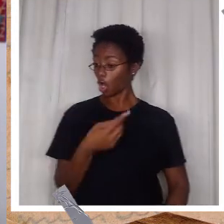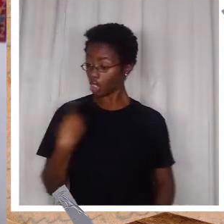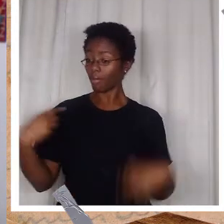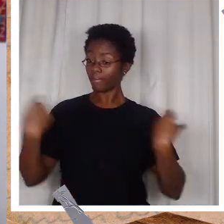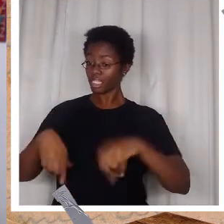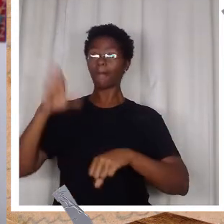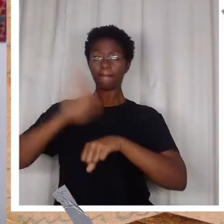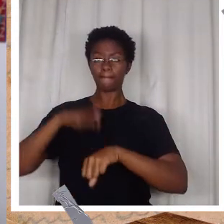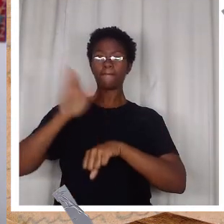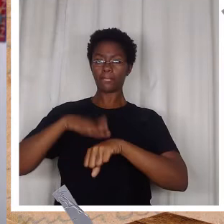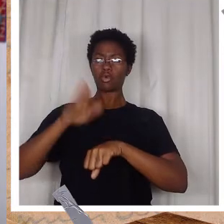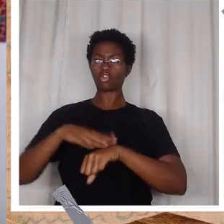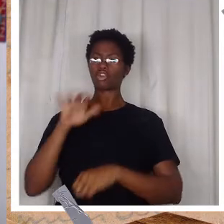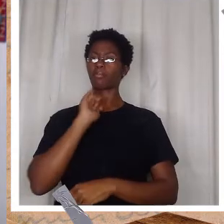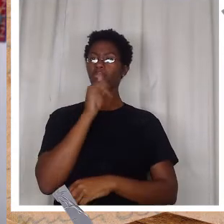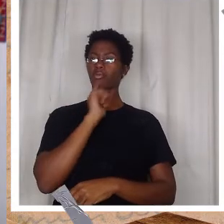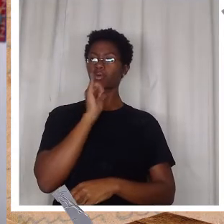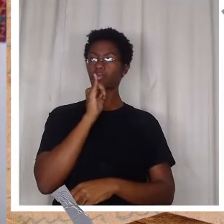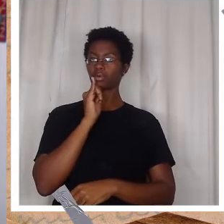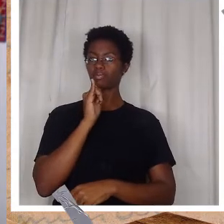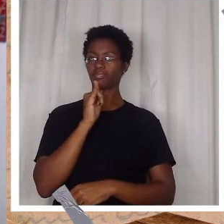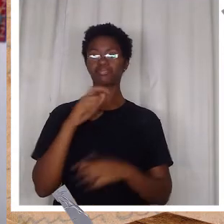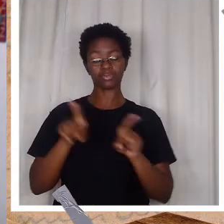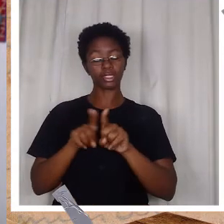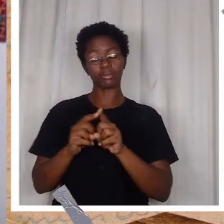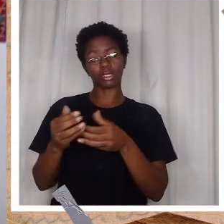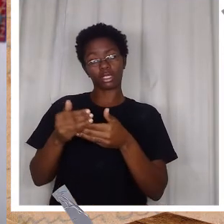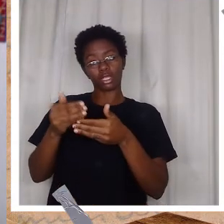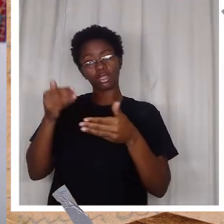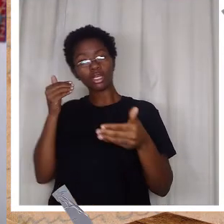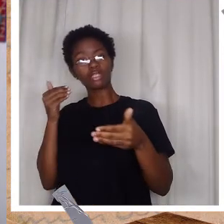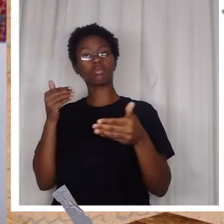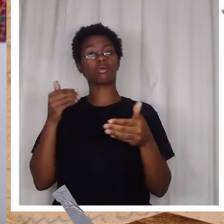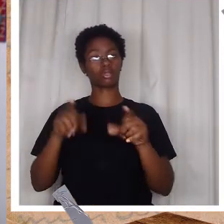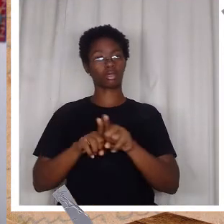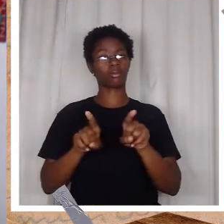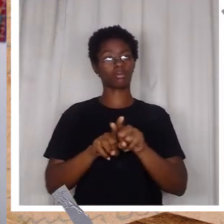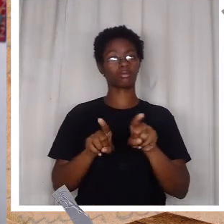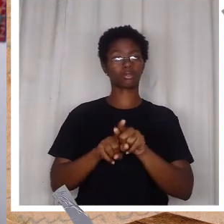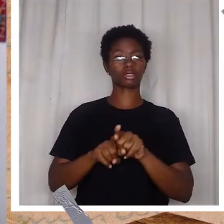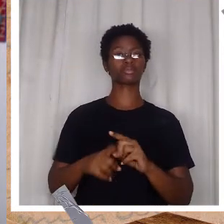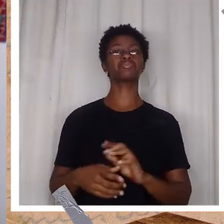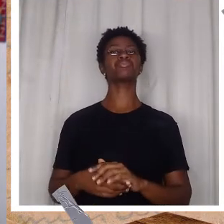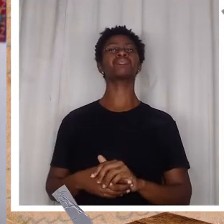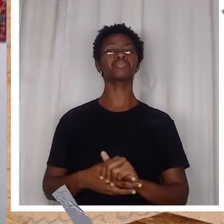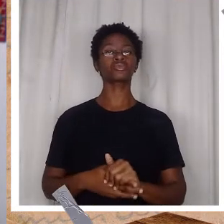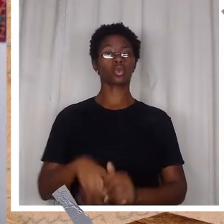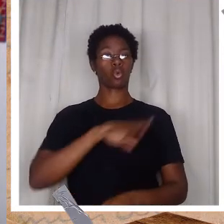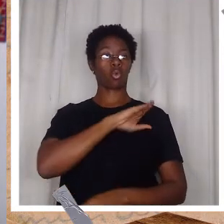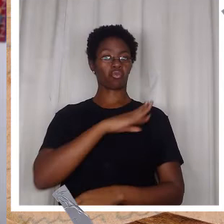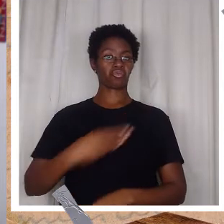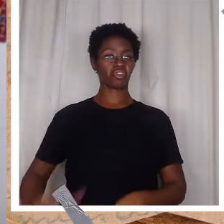nós mesmos. Antecipou, inclusive, uma campanha do primeiro governo Lula,